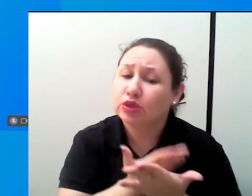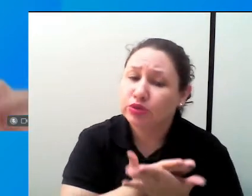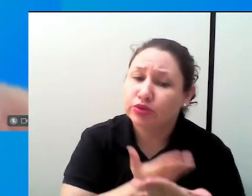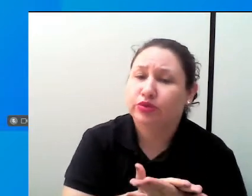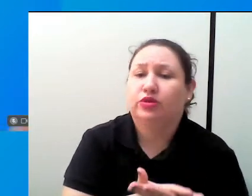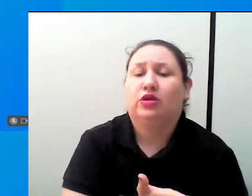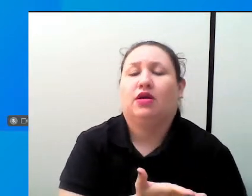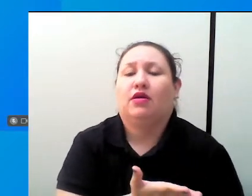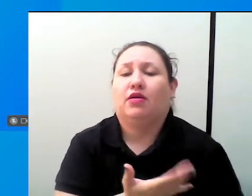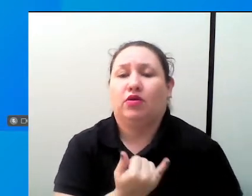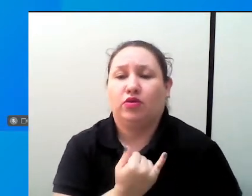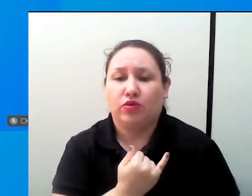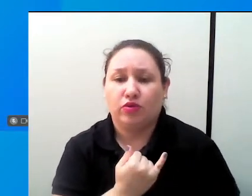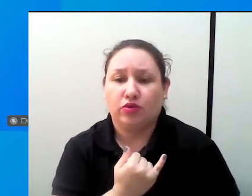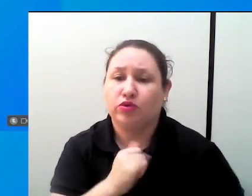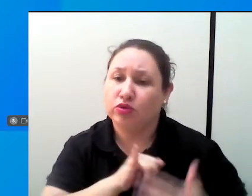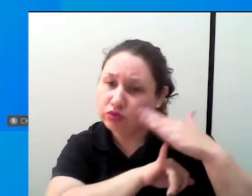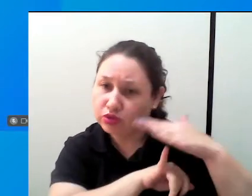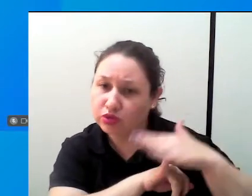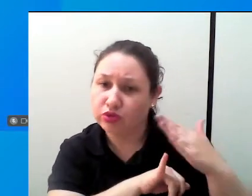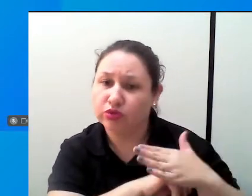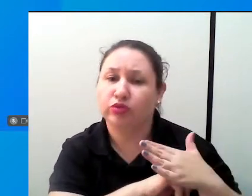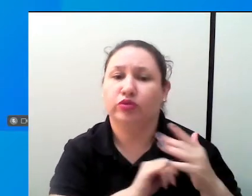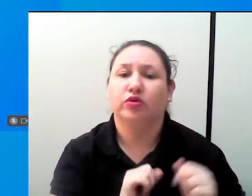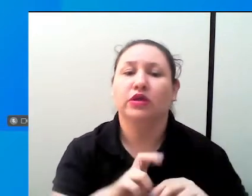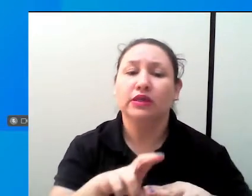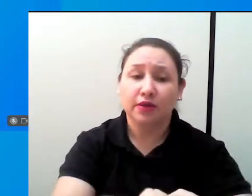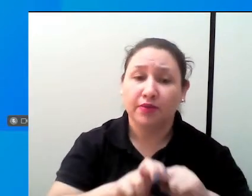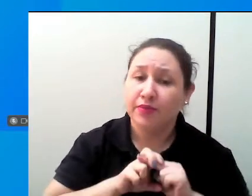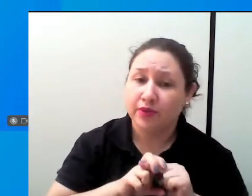E é exatamente disso que trata esse nosso processo de